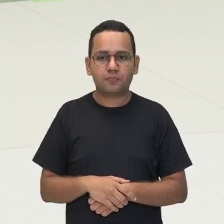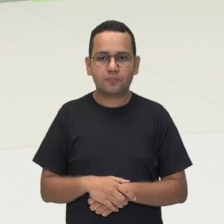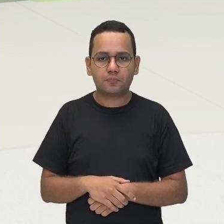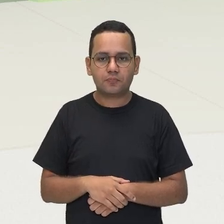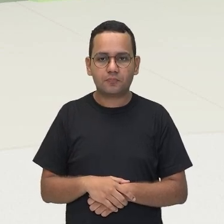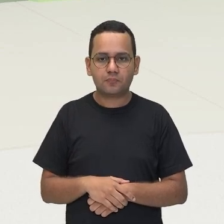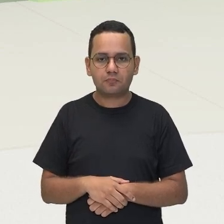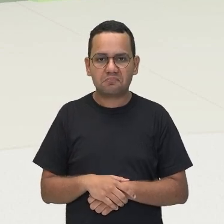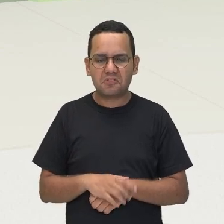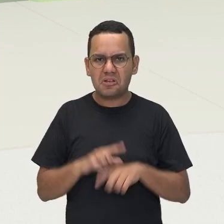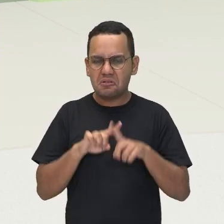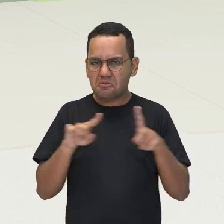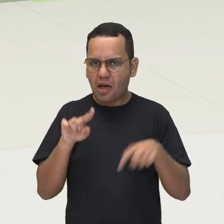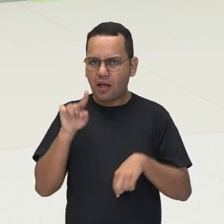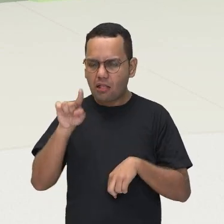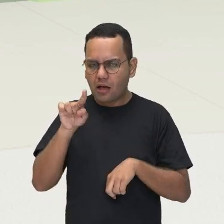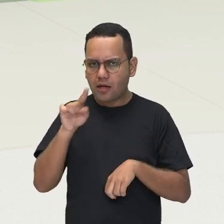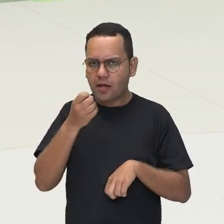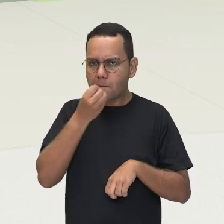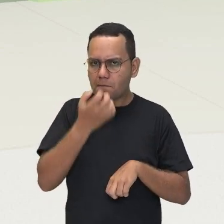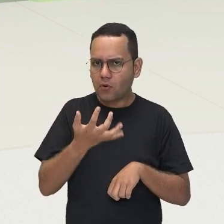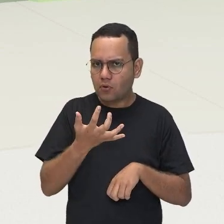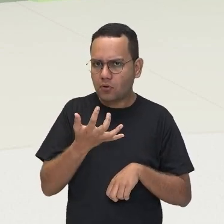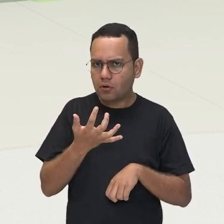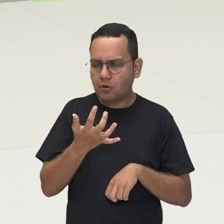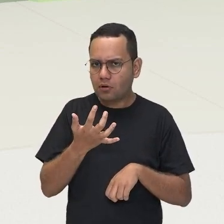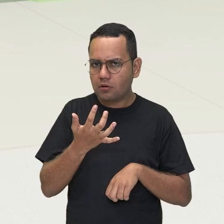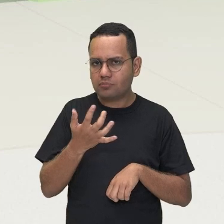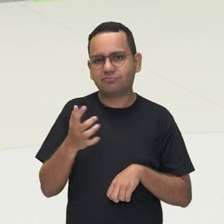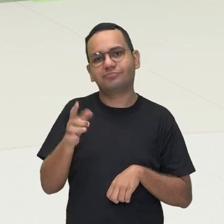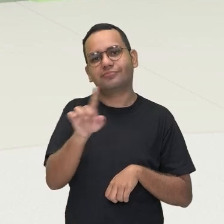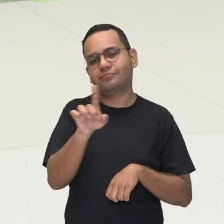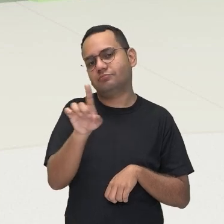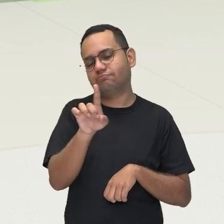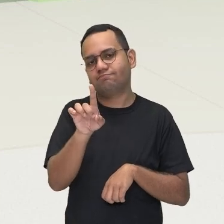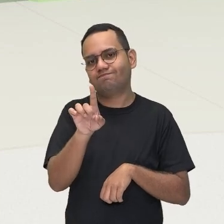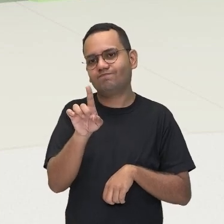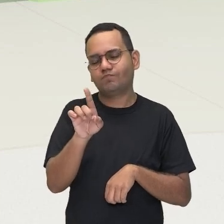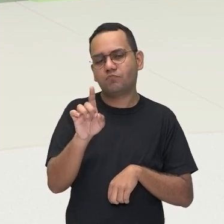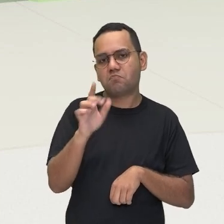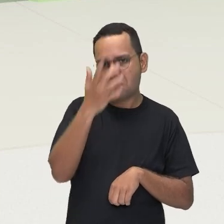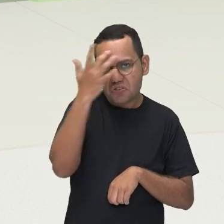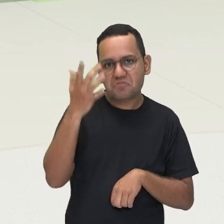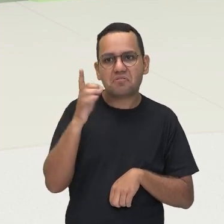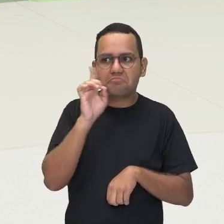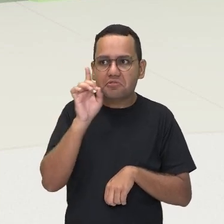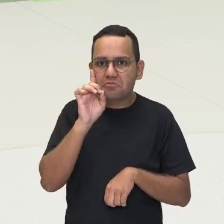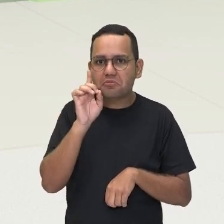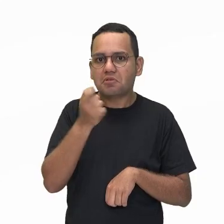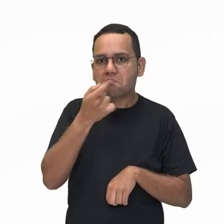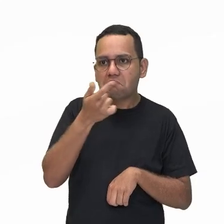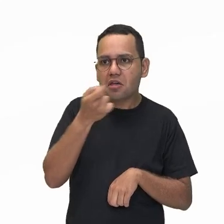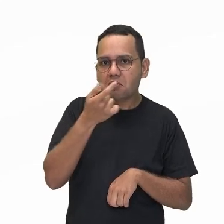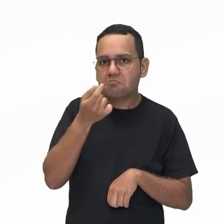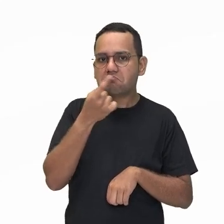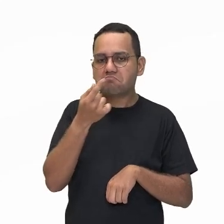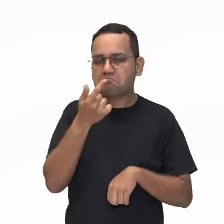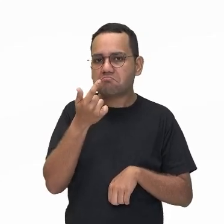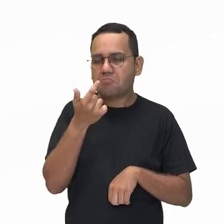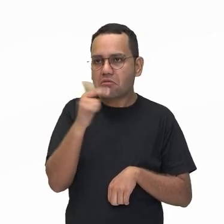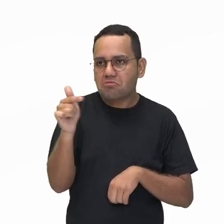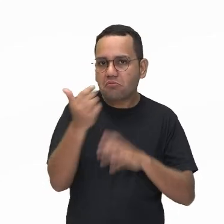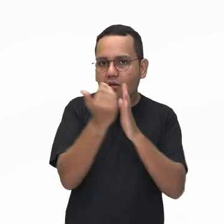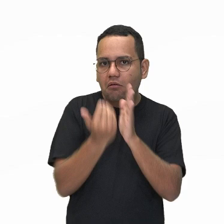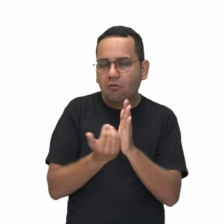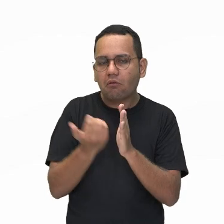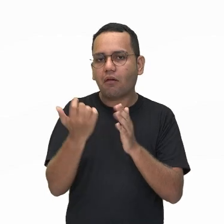hábito bom, que muito frequente, mas não é bom. Vejam por quê. A automedicação é o